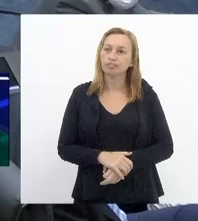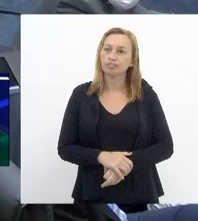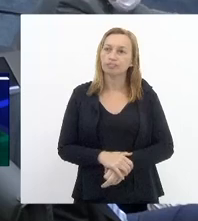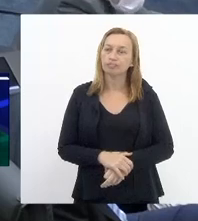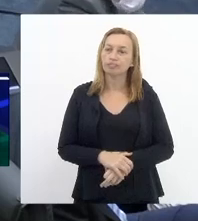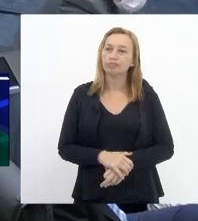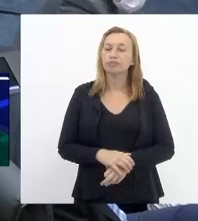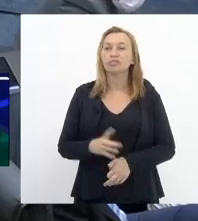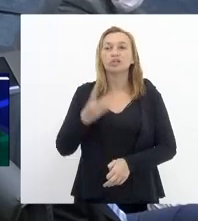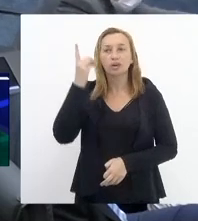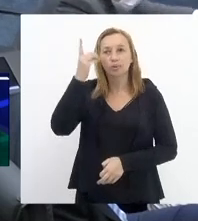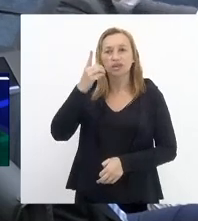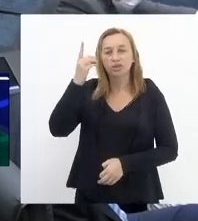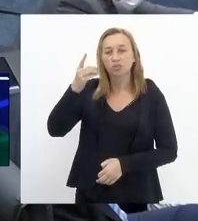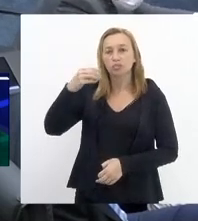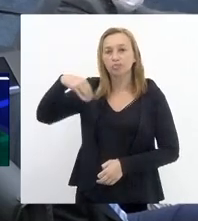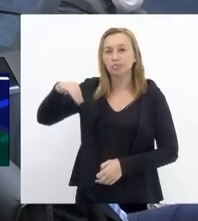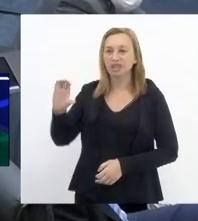Deputado Mink.